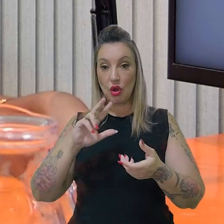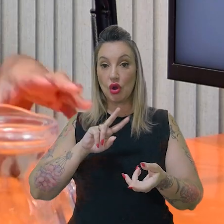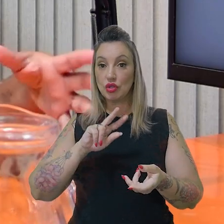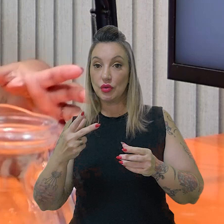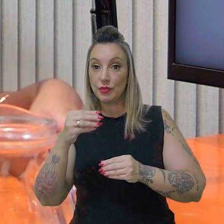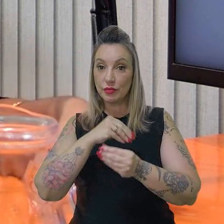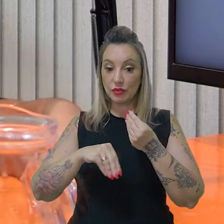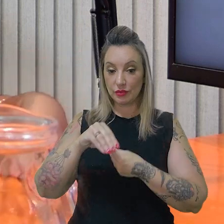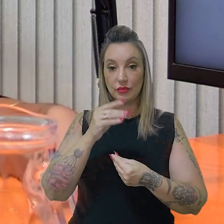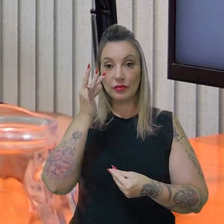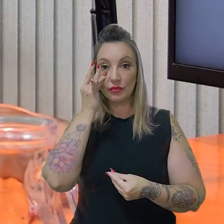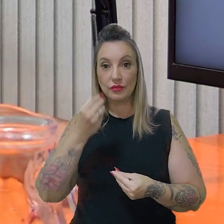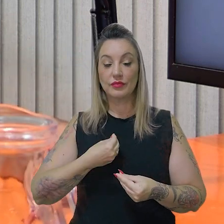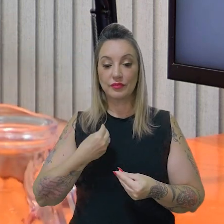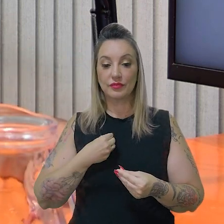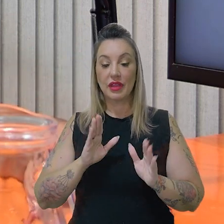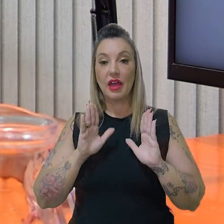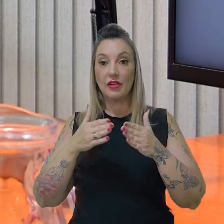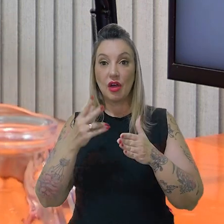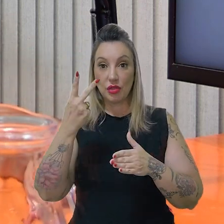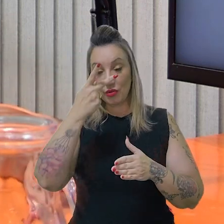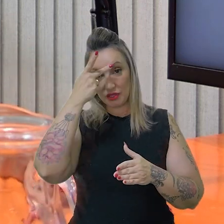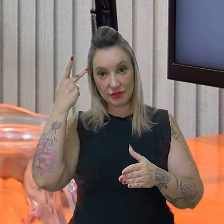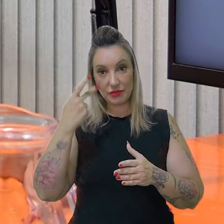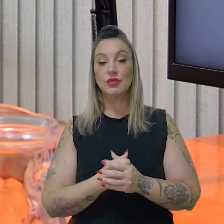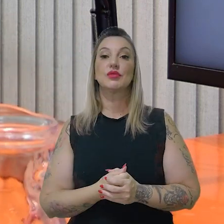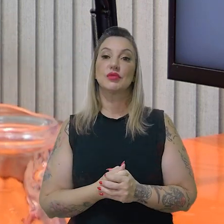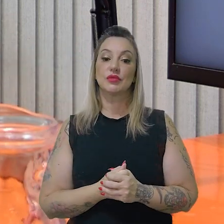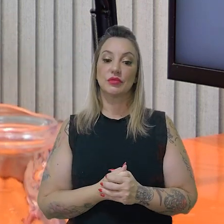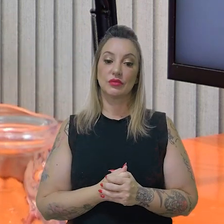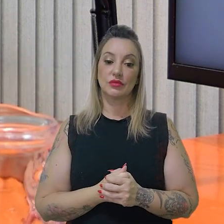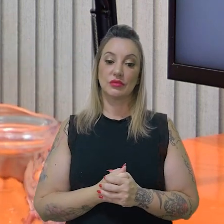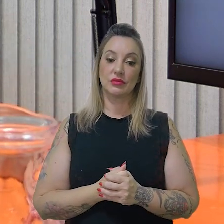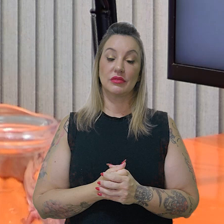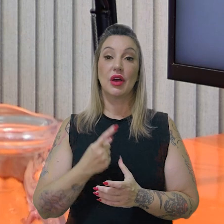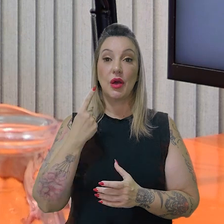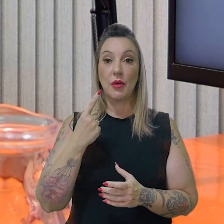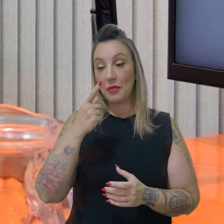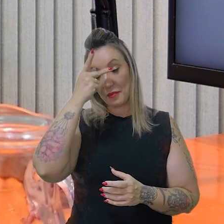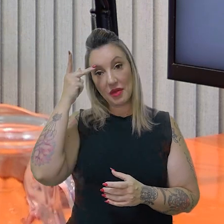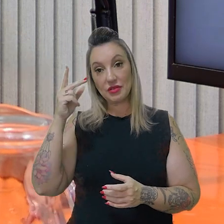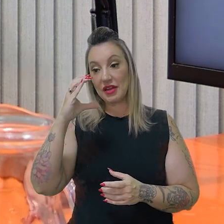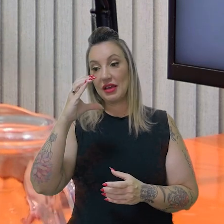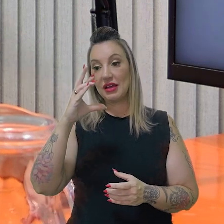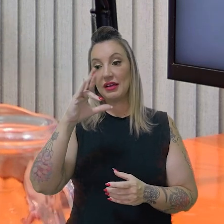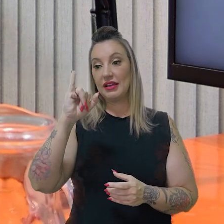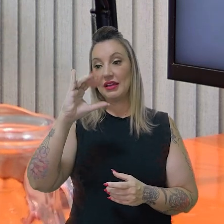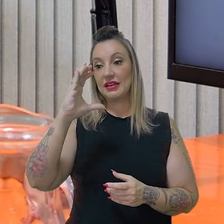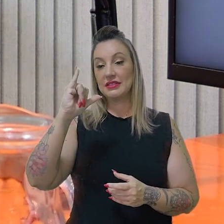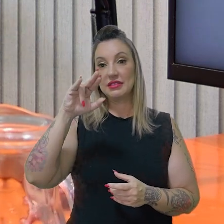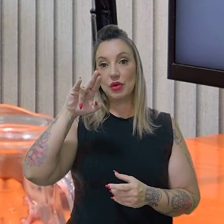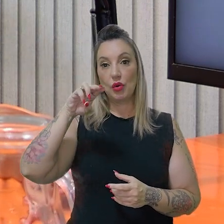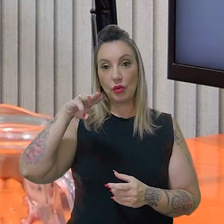tá nesse fórum surgiram duas clientes pois e uma de cruma Uau que me achou